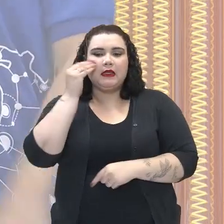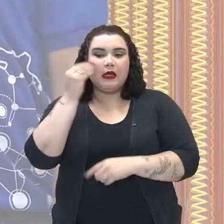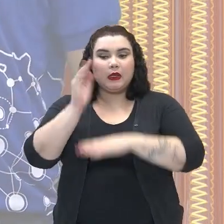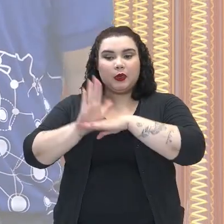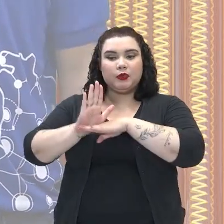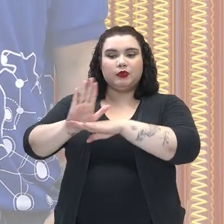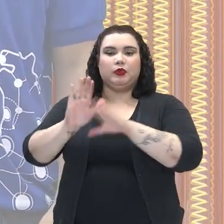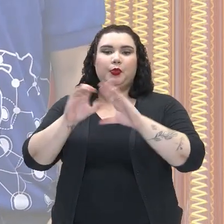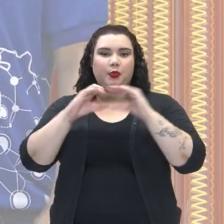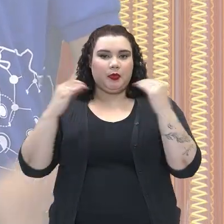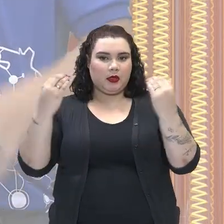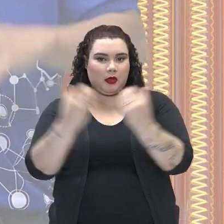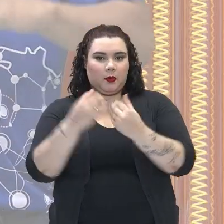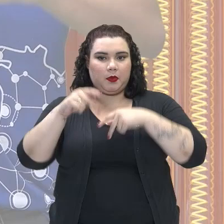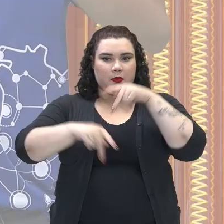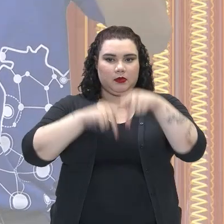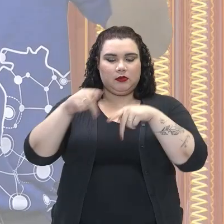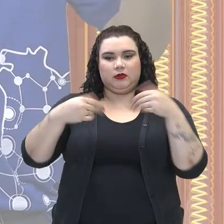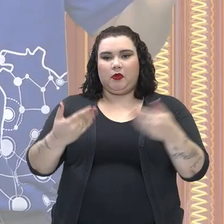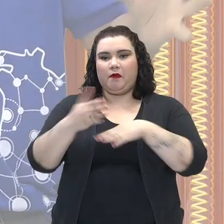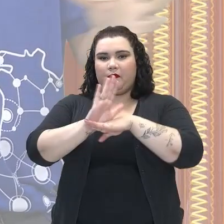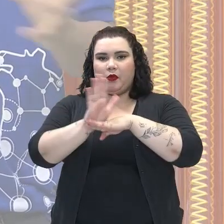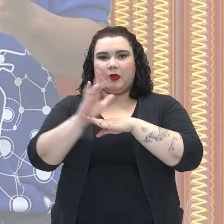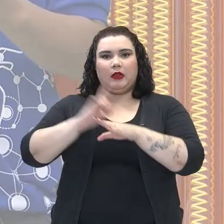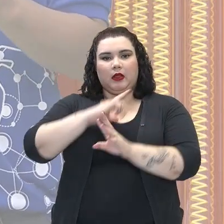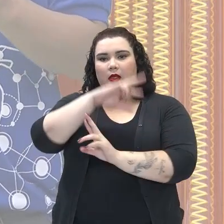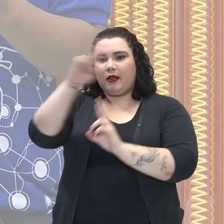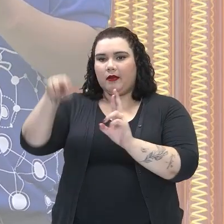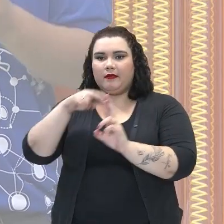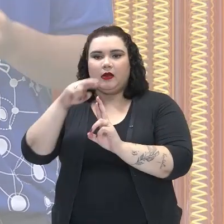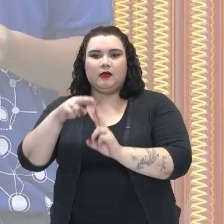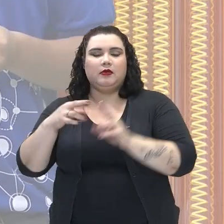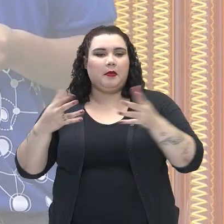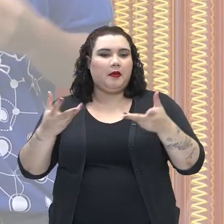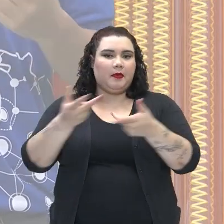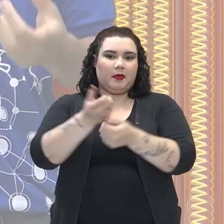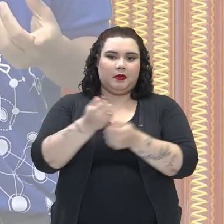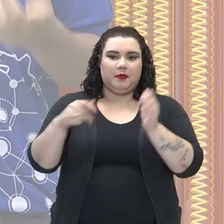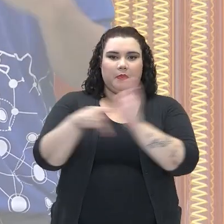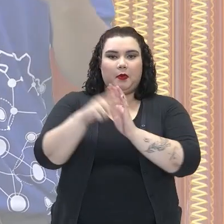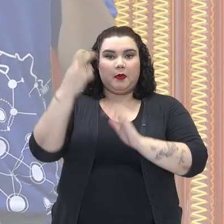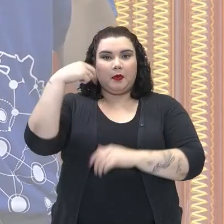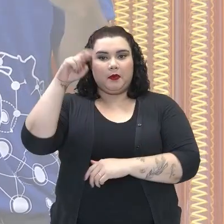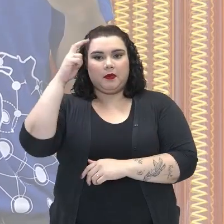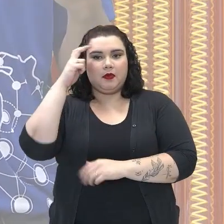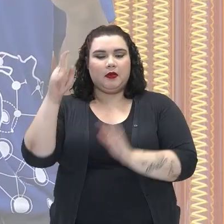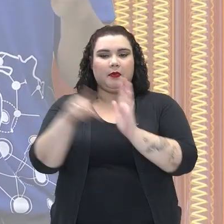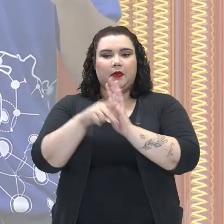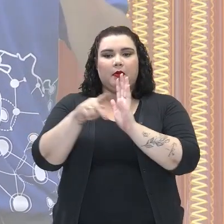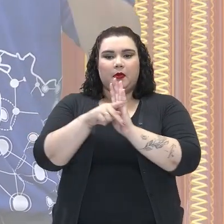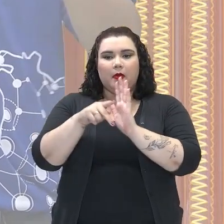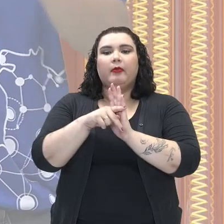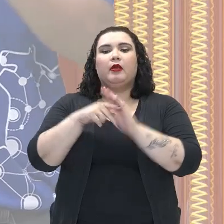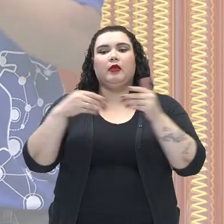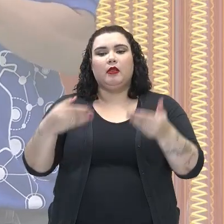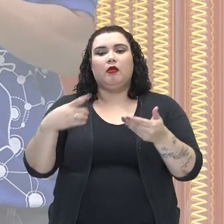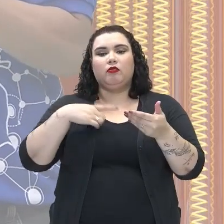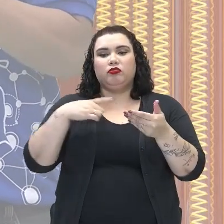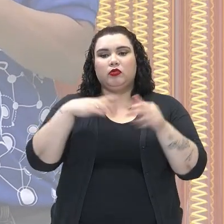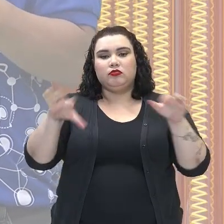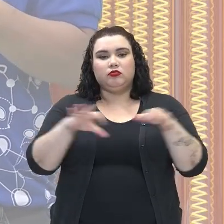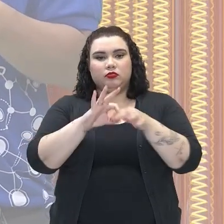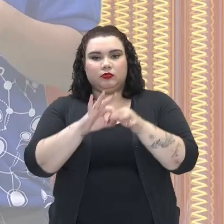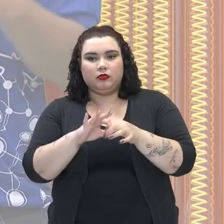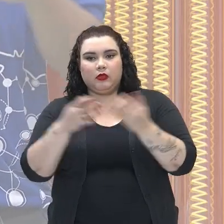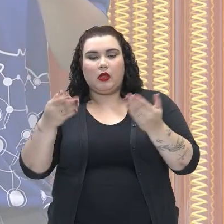ajudar a população ali. Então é um filme que tem toda uma referência da questão cultural da África, principalmente do Senegal, né?